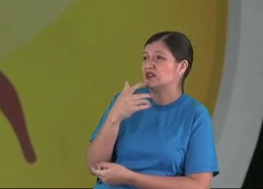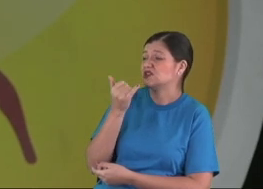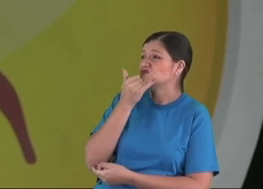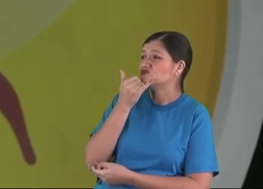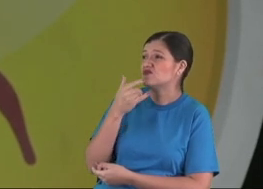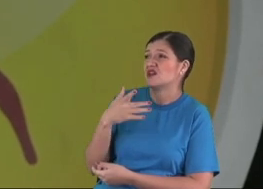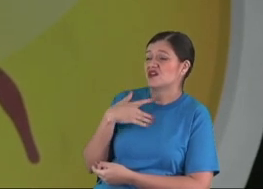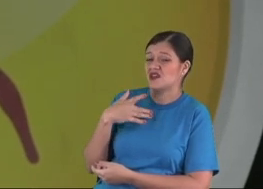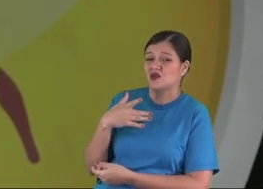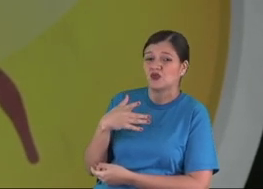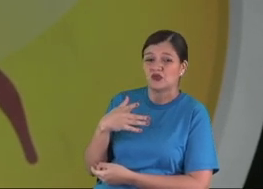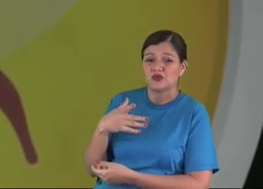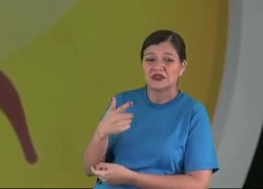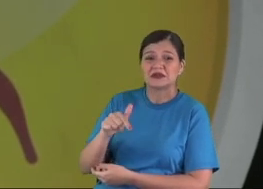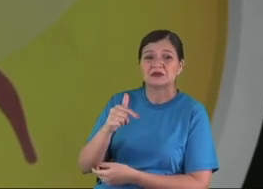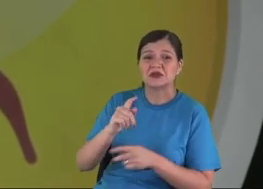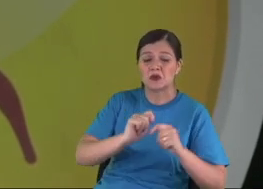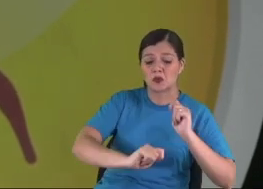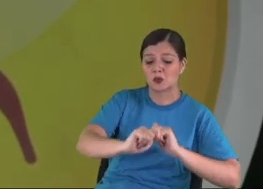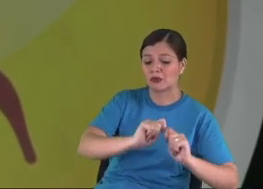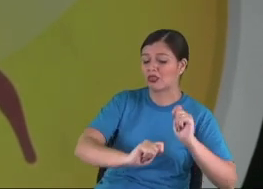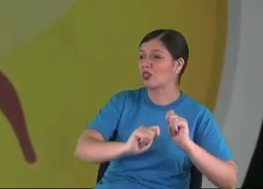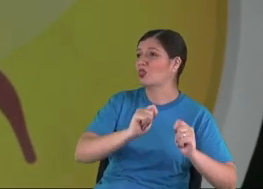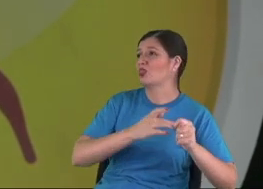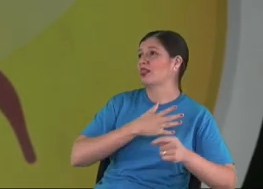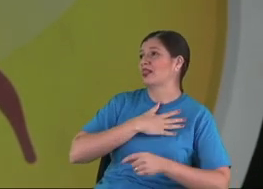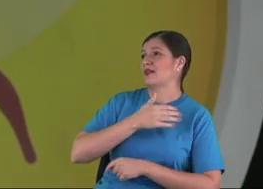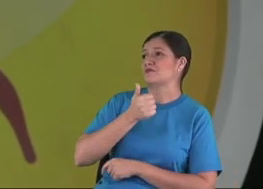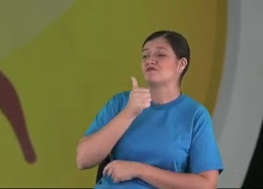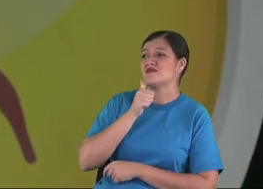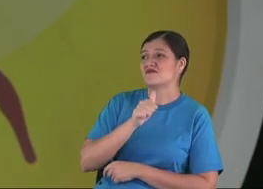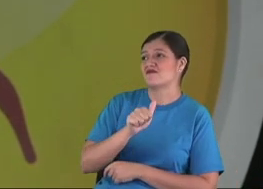eu não tenho controle da minha filha.